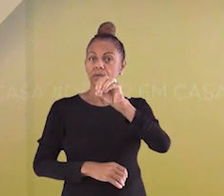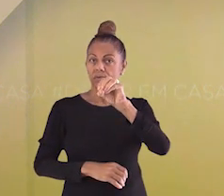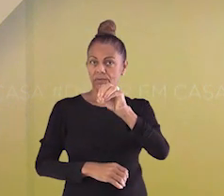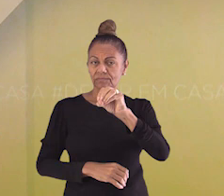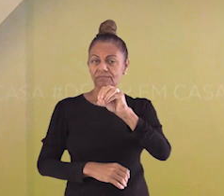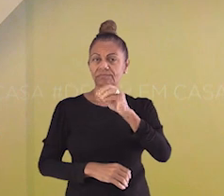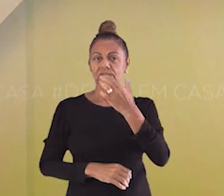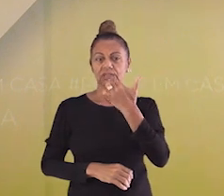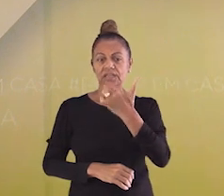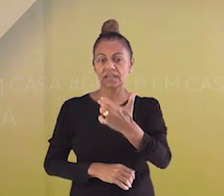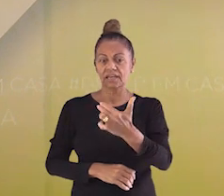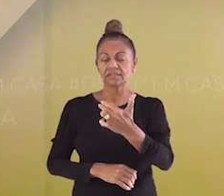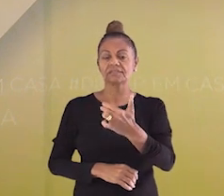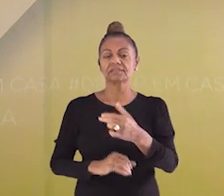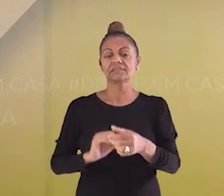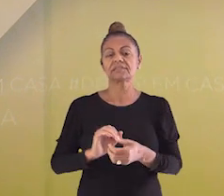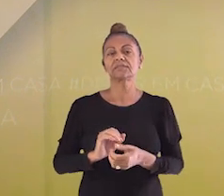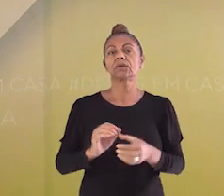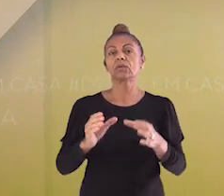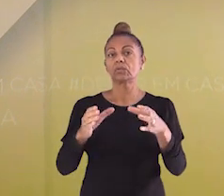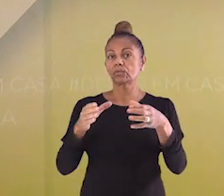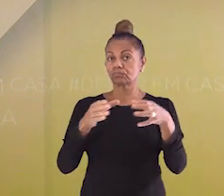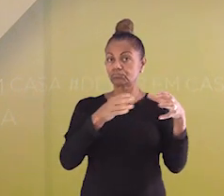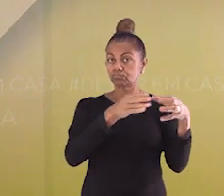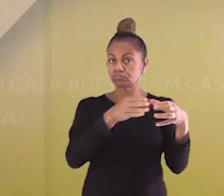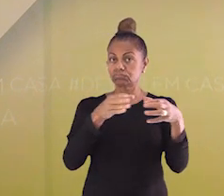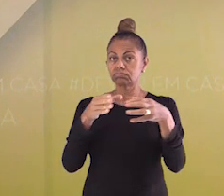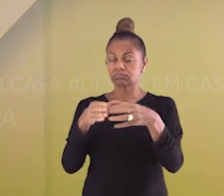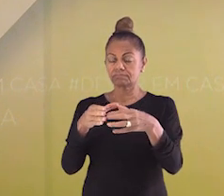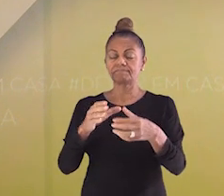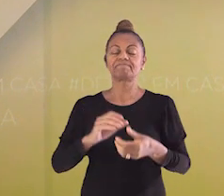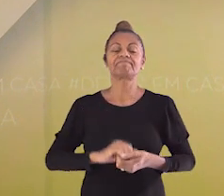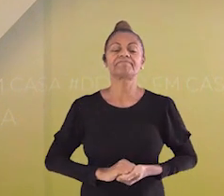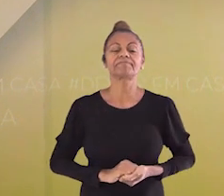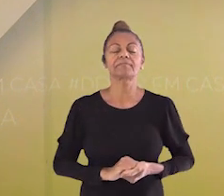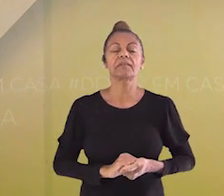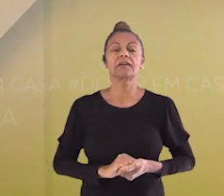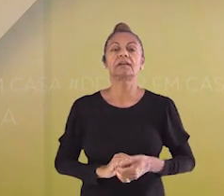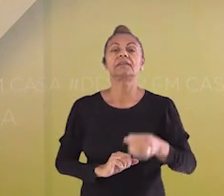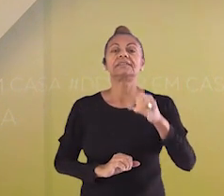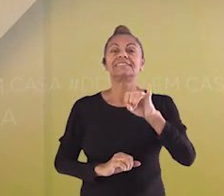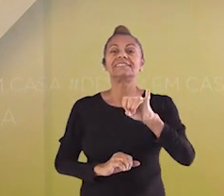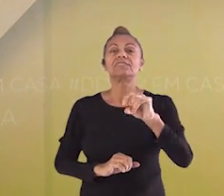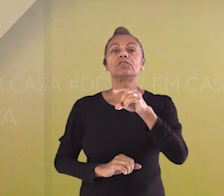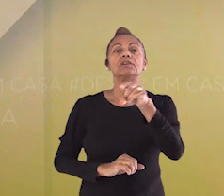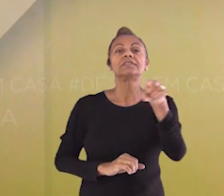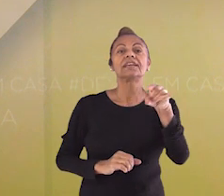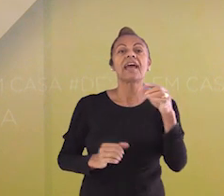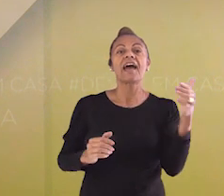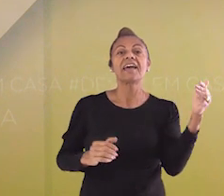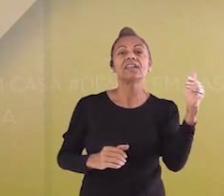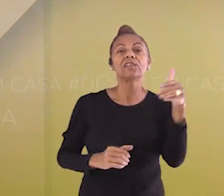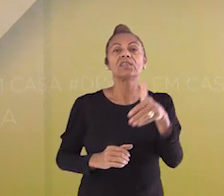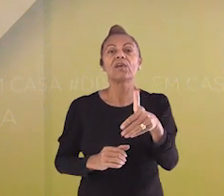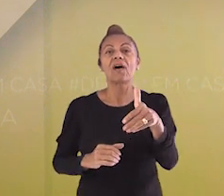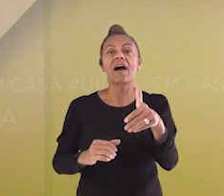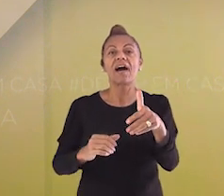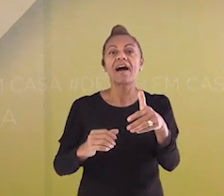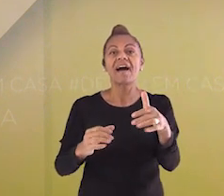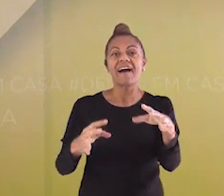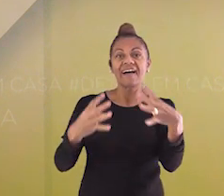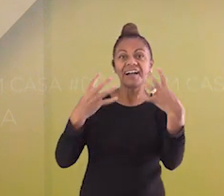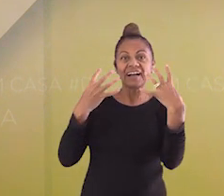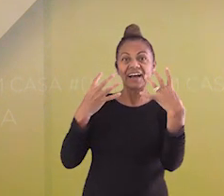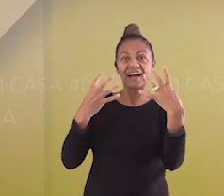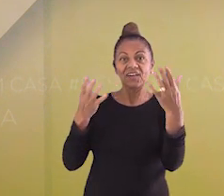representantes. E se você chegou agora, né, lembra de registrar sua presença, porque o QR Code está aqui. A gente precisa que você